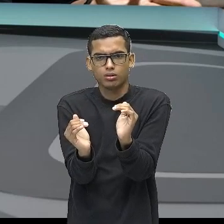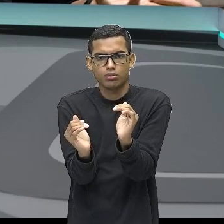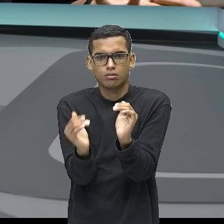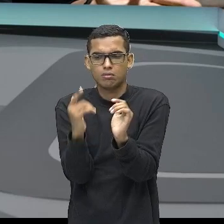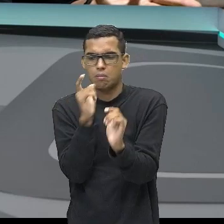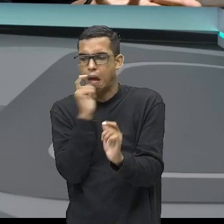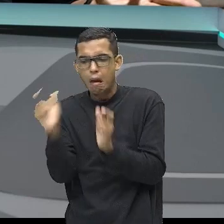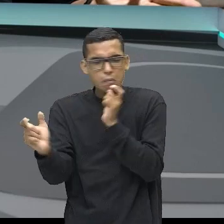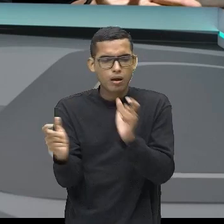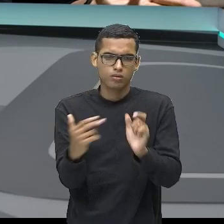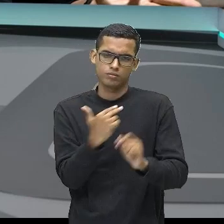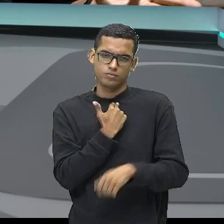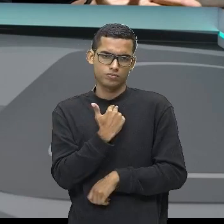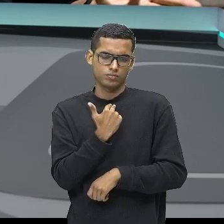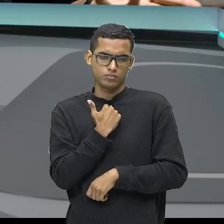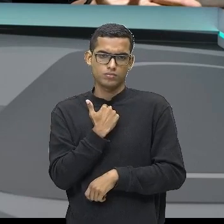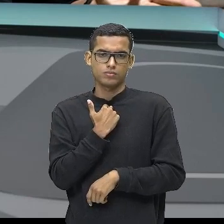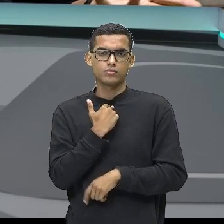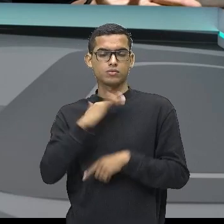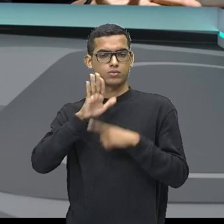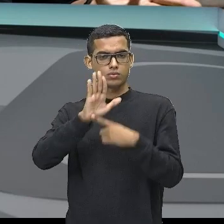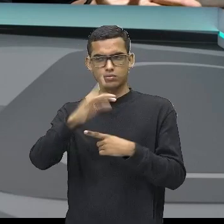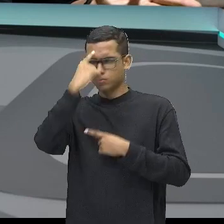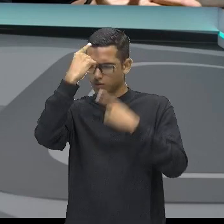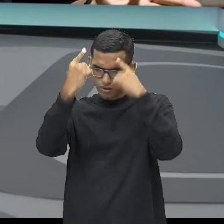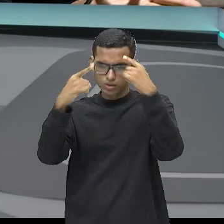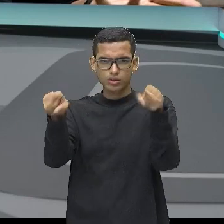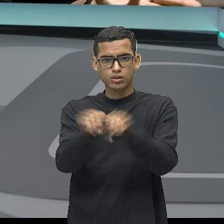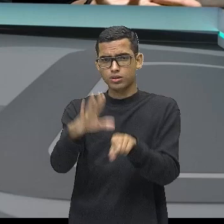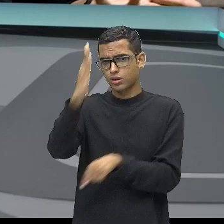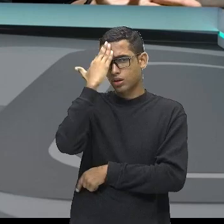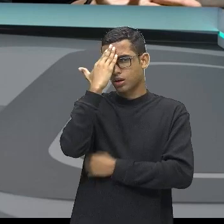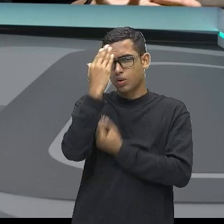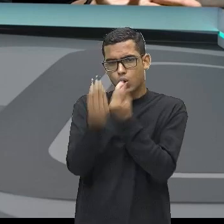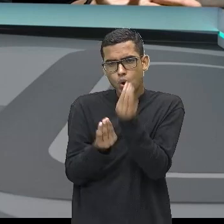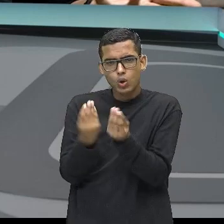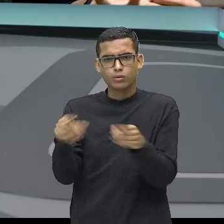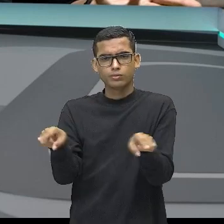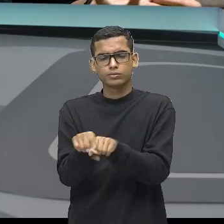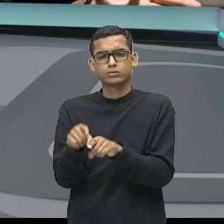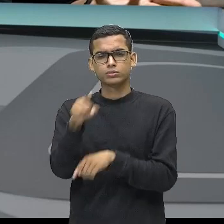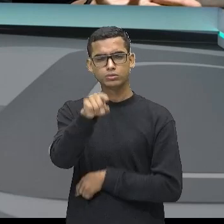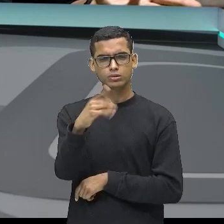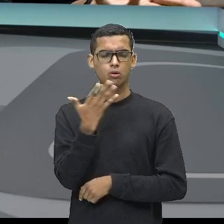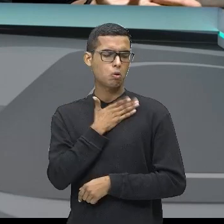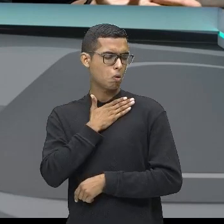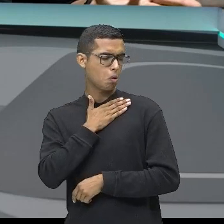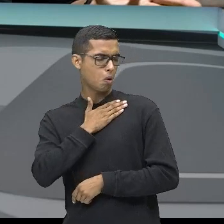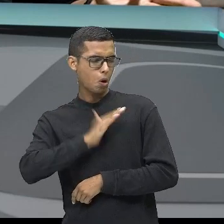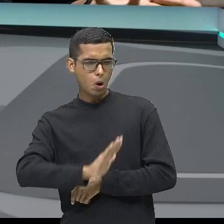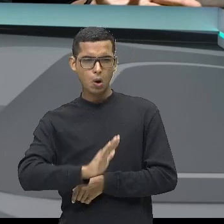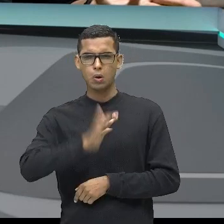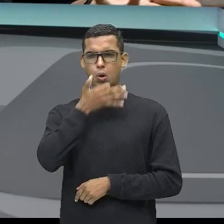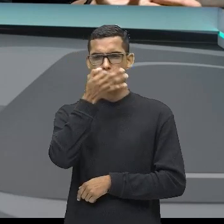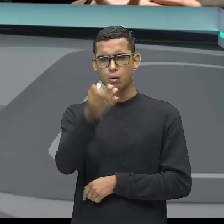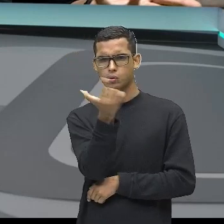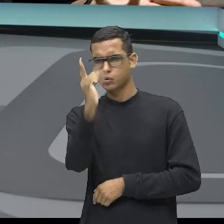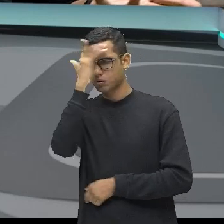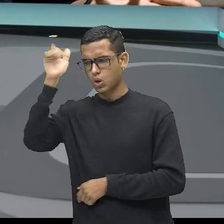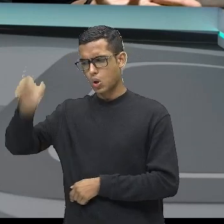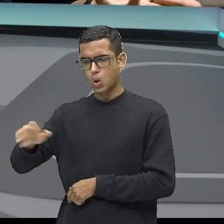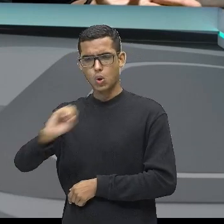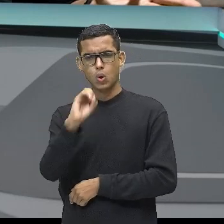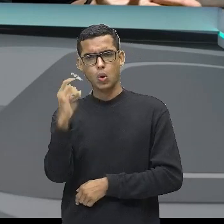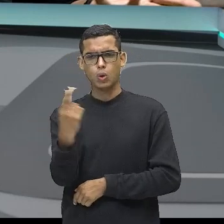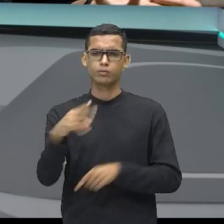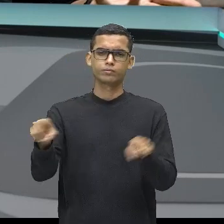exposição diversas de ideias. Saber ouvir também é importante, mesmo que você não goste da opinião do outro, ou